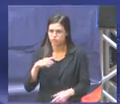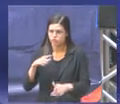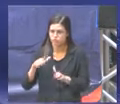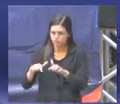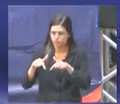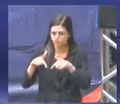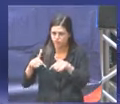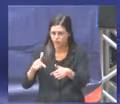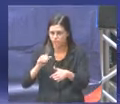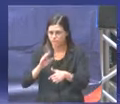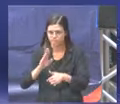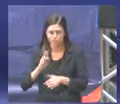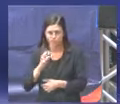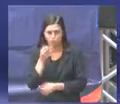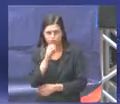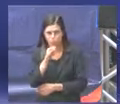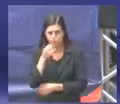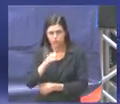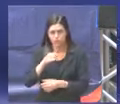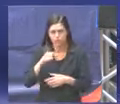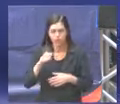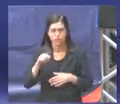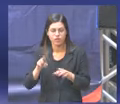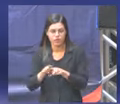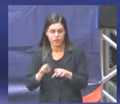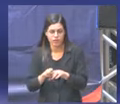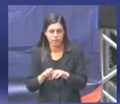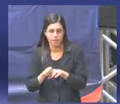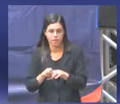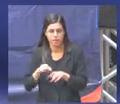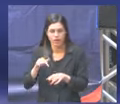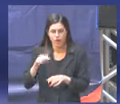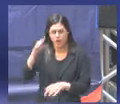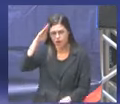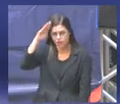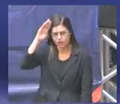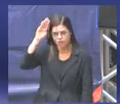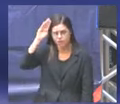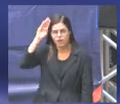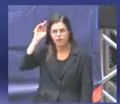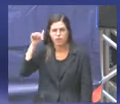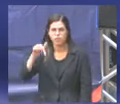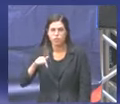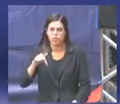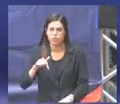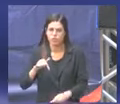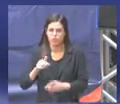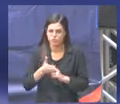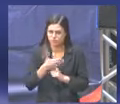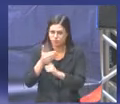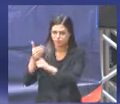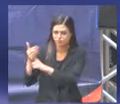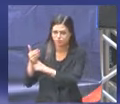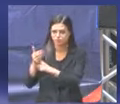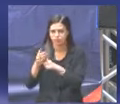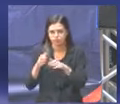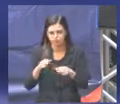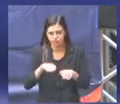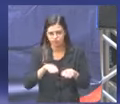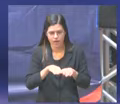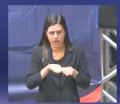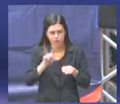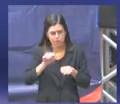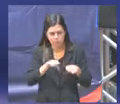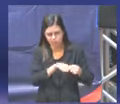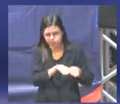de Bioeconomia, Mobilidade Acadêmica, Tecnologia como ferramenta para reduzir desigualdades e promover um desenvolvimento mais justo e inclusivo. Então,